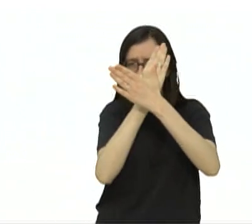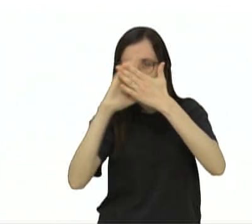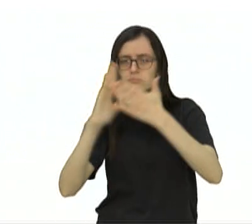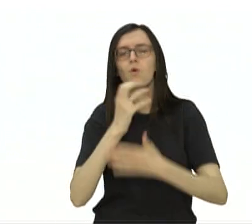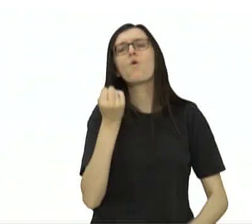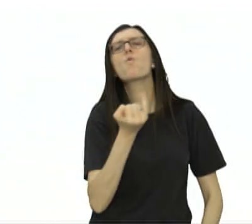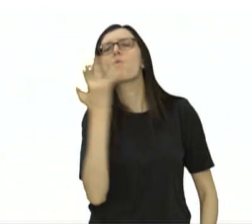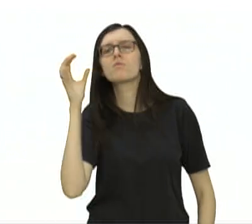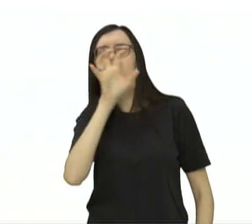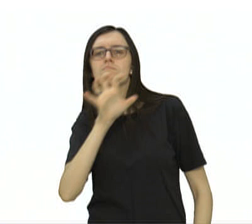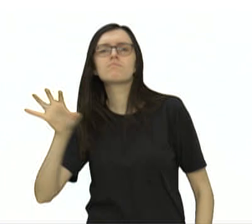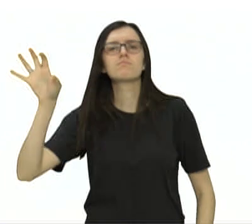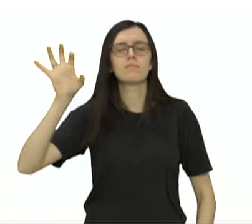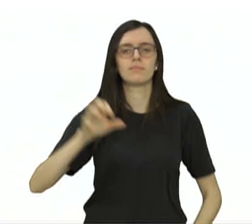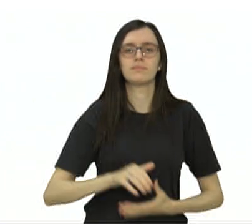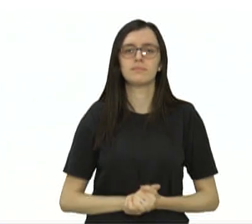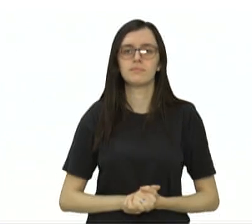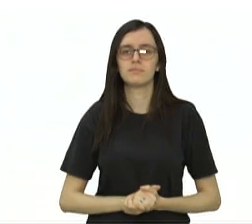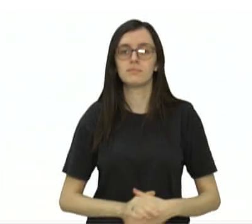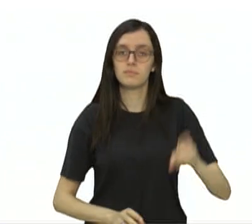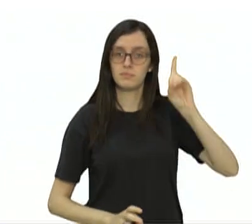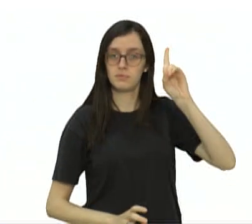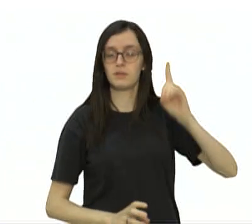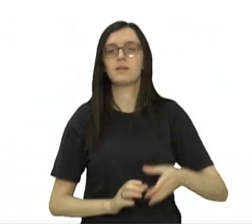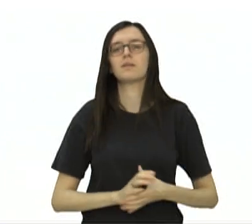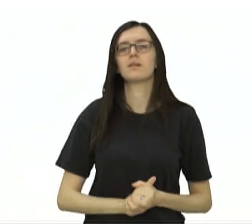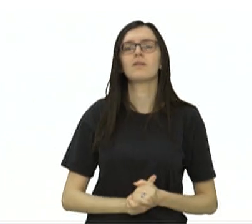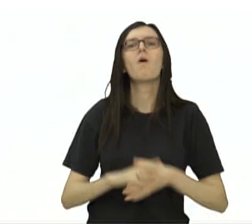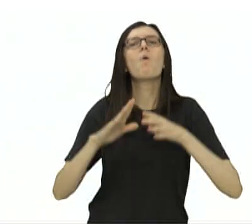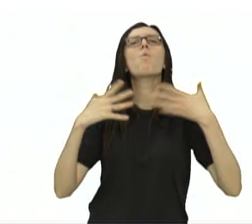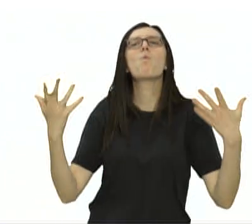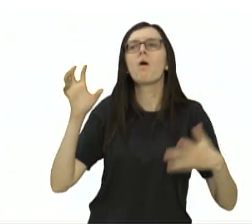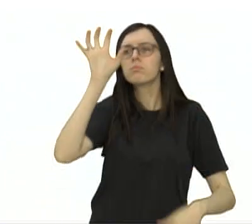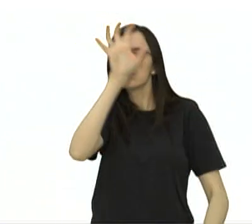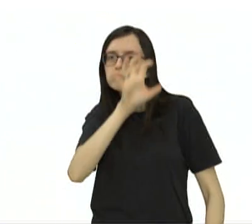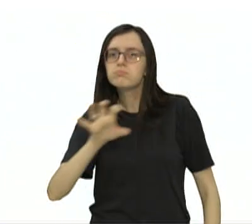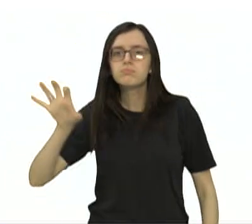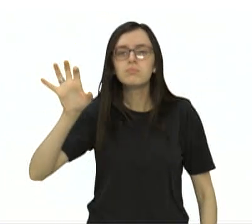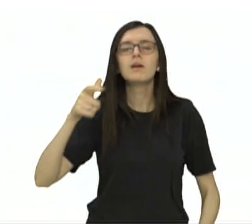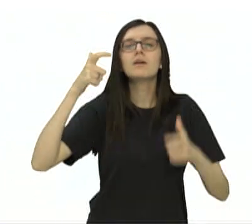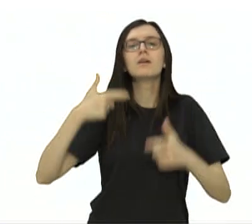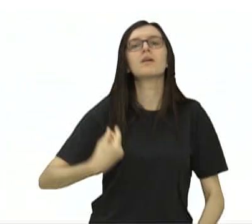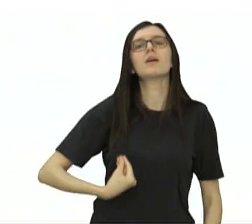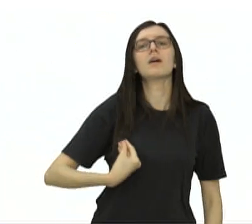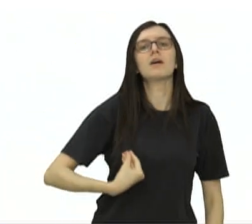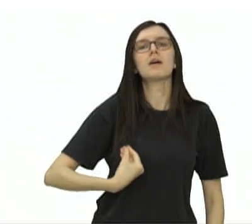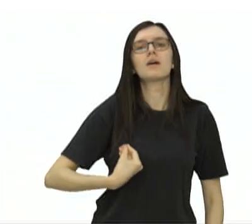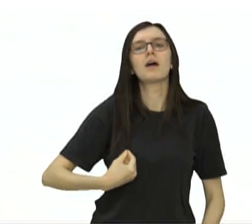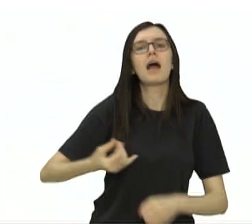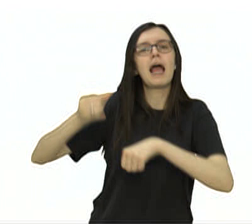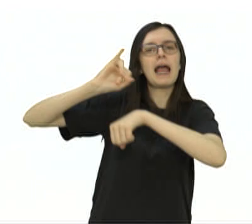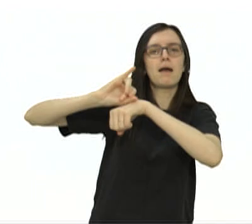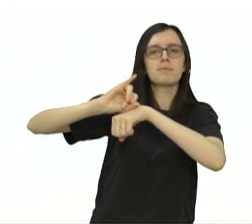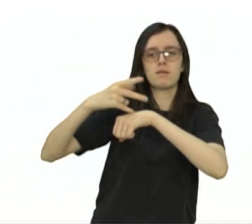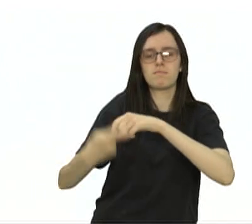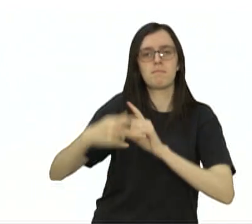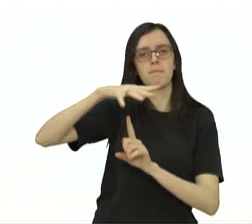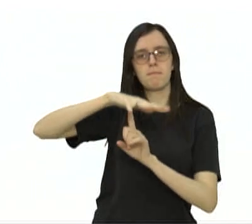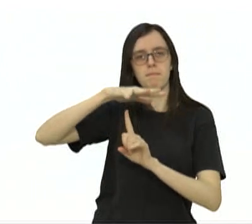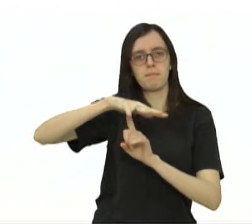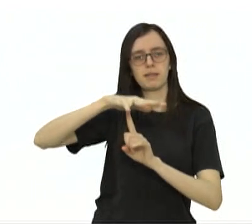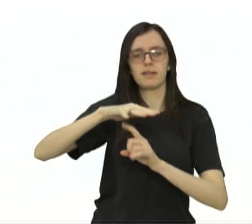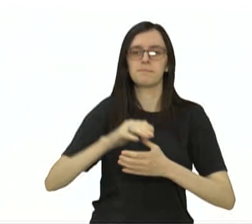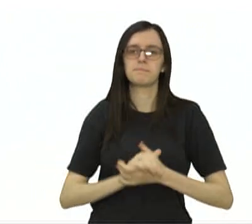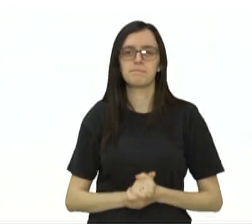quantas mesorregiões? E letra D, em qual mesorregião localiza-se a capital do Estado